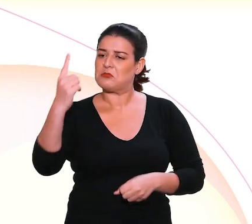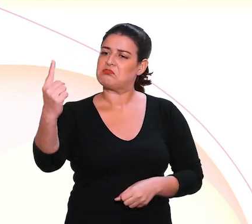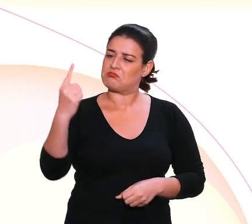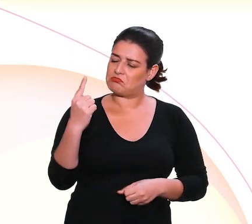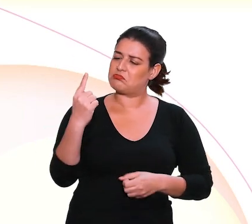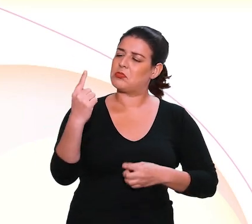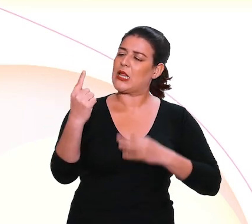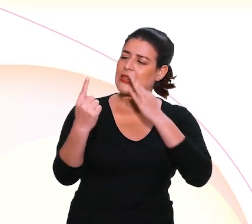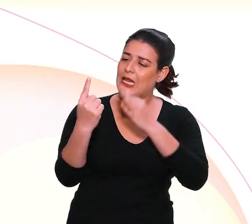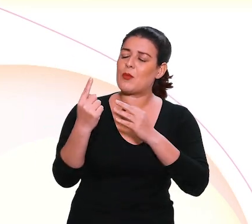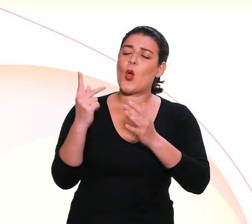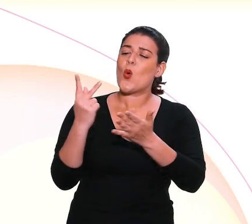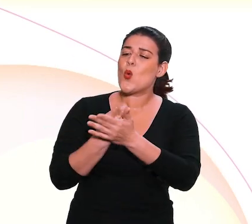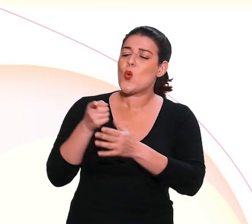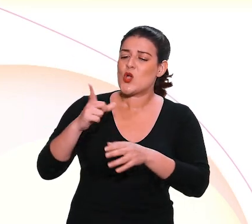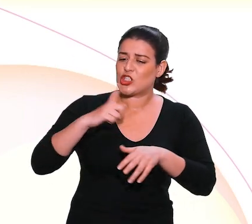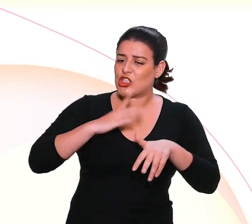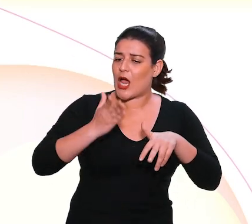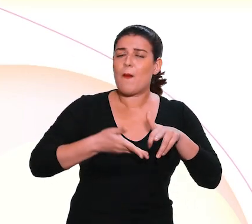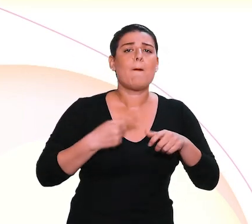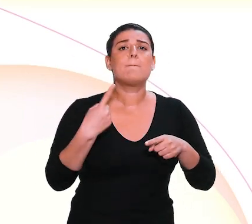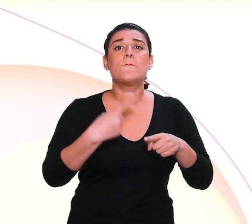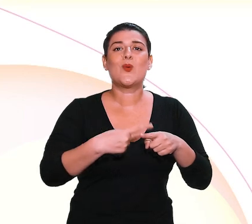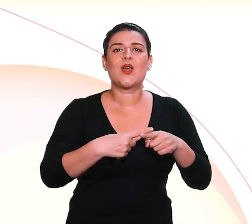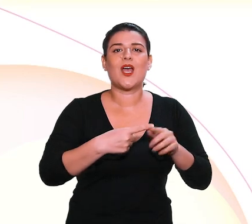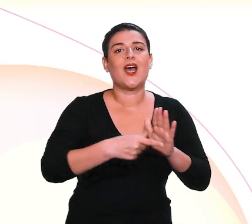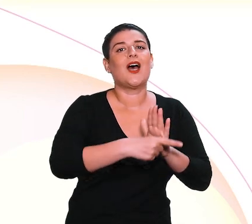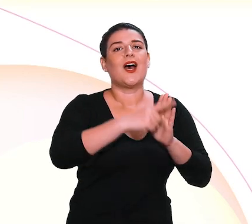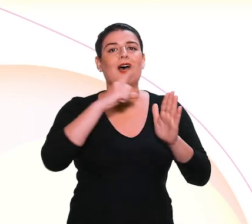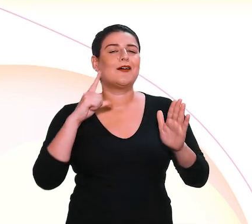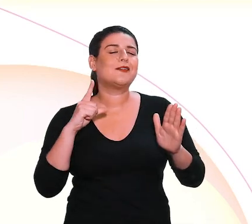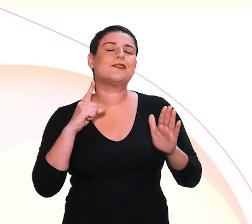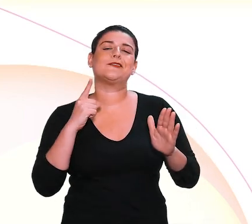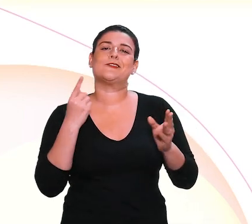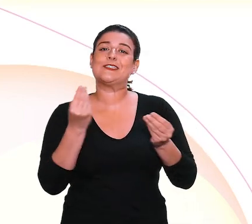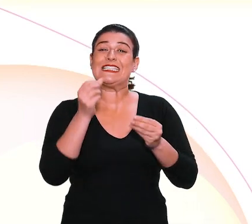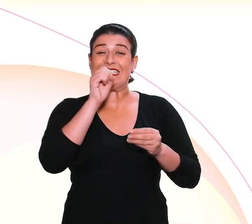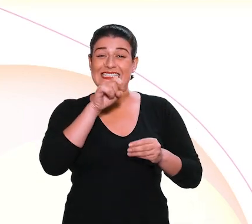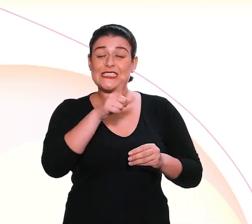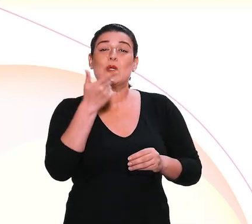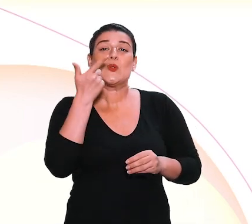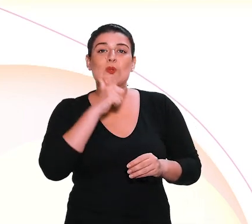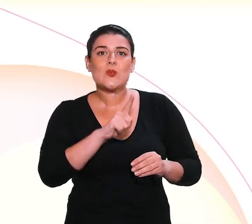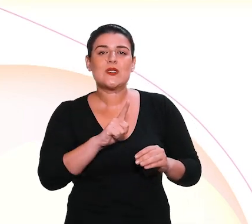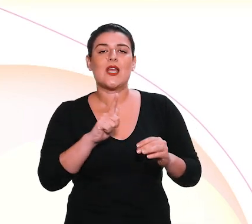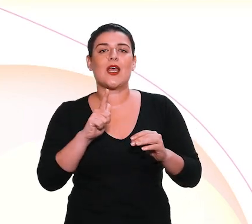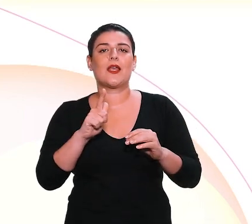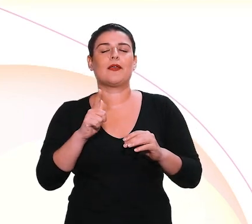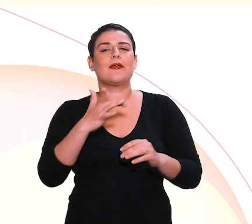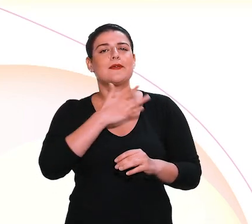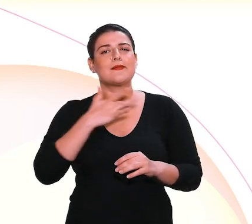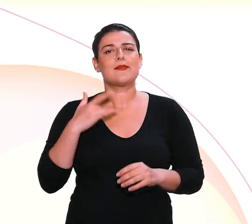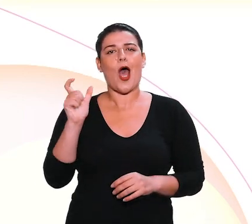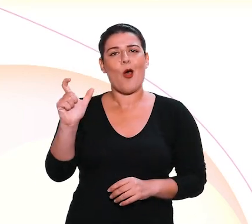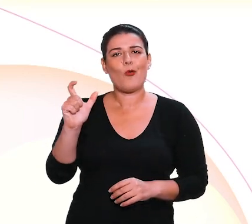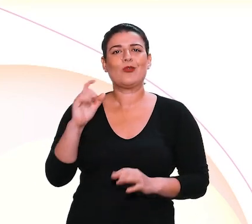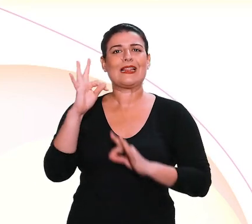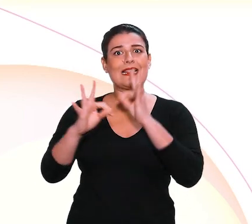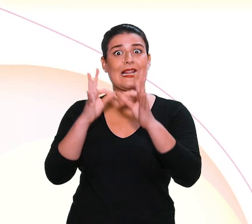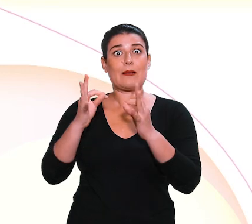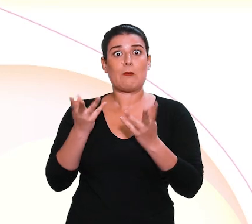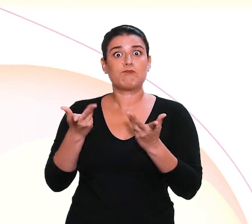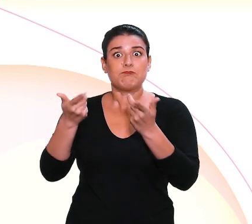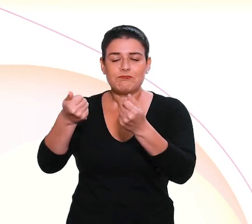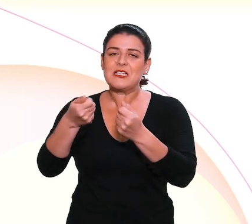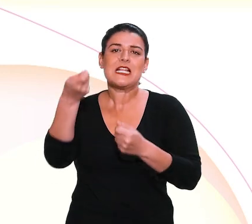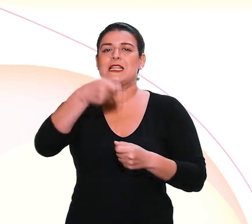que sofriam amputação e a gente via que muitas vezes, infelizmente, talvez se esse paciente ele tivesse um plano de saúde, ele não